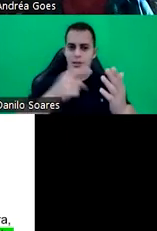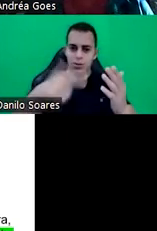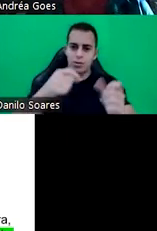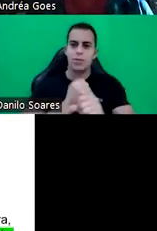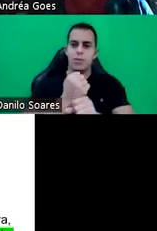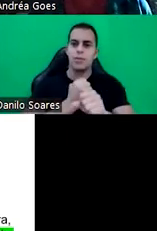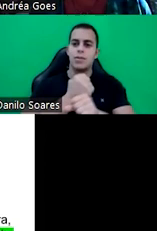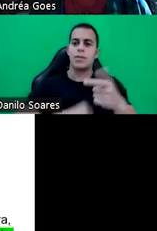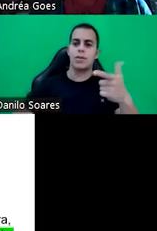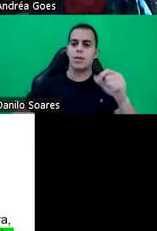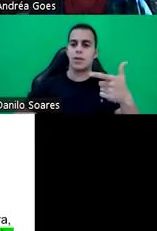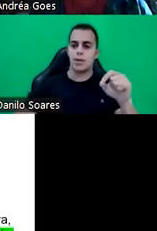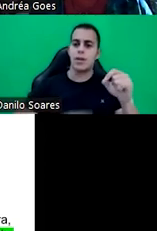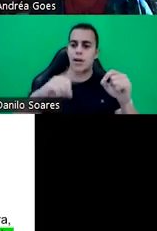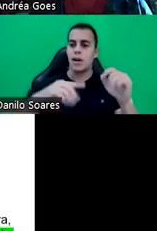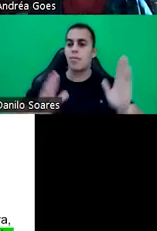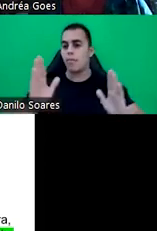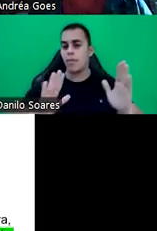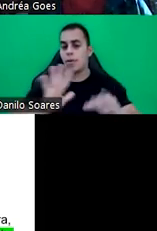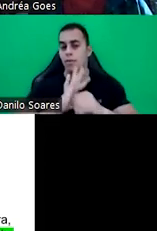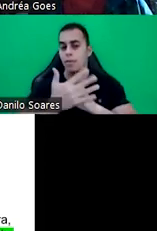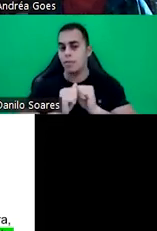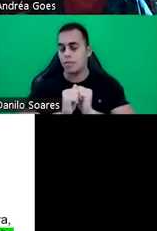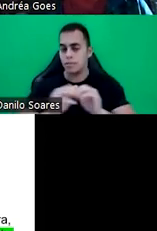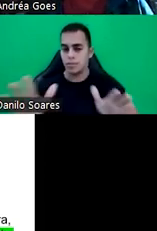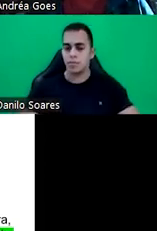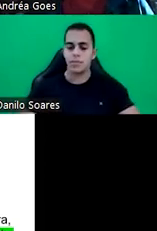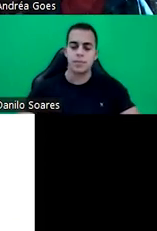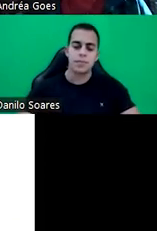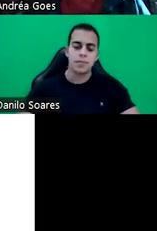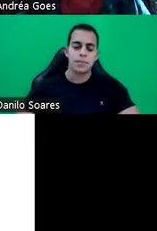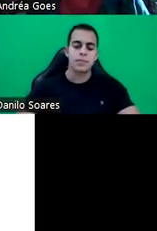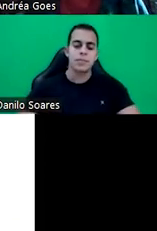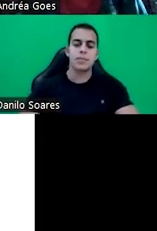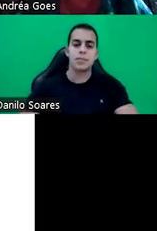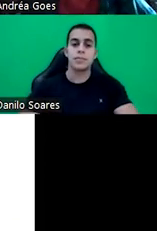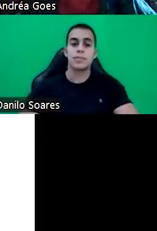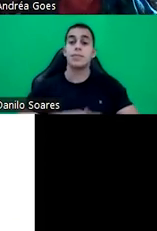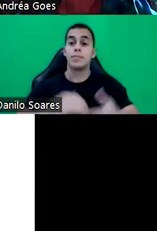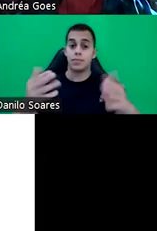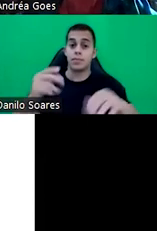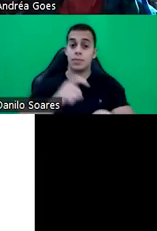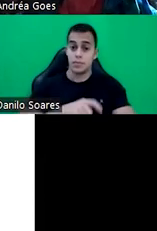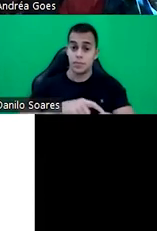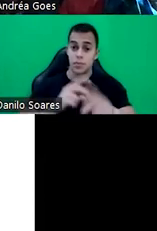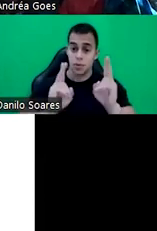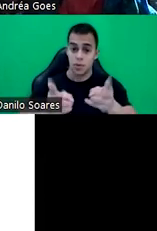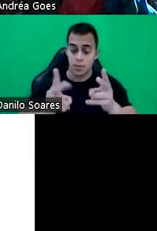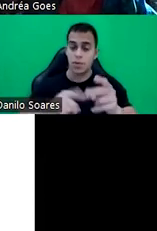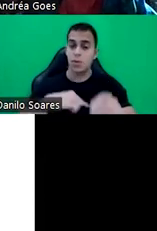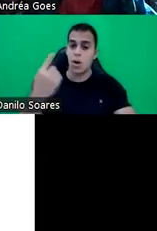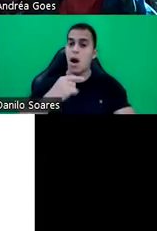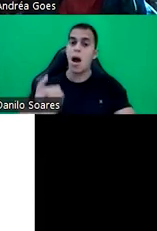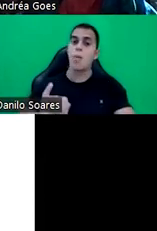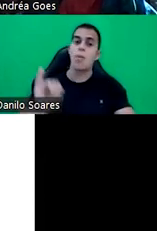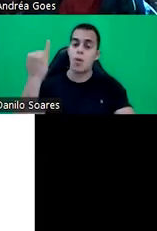gente estava vivendo a nossa epidemia de Covid. Pode passar, Murilo, por favor. E aí, nesse momento, a gente aproveitou